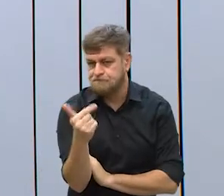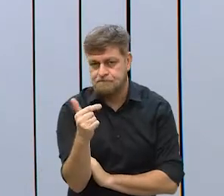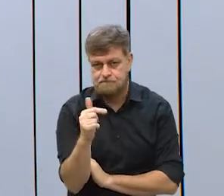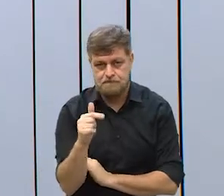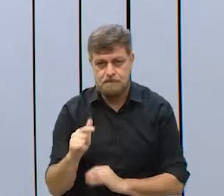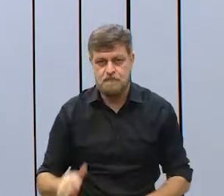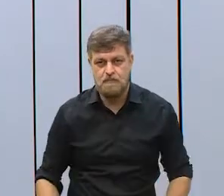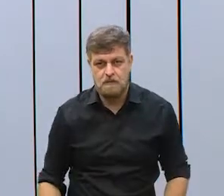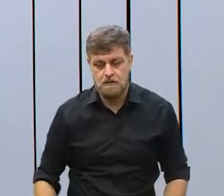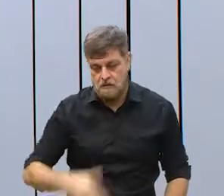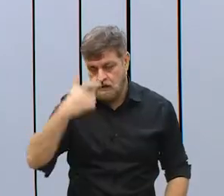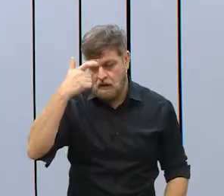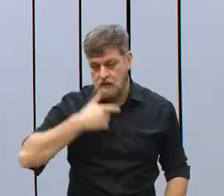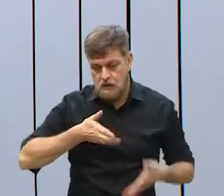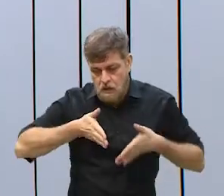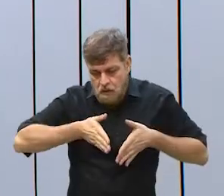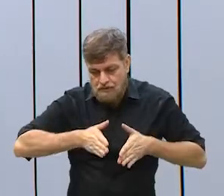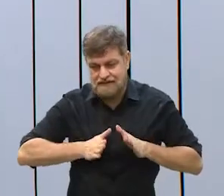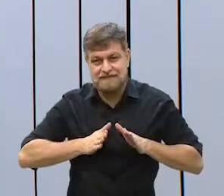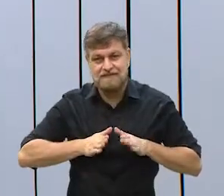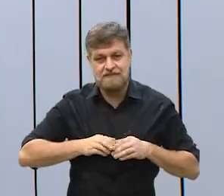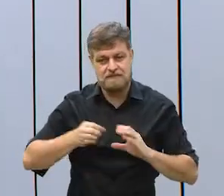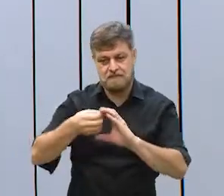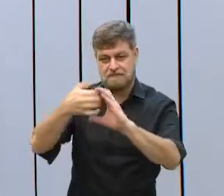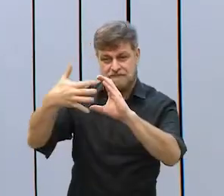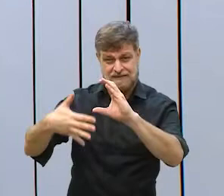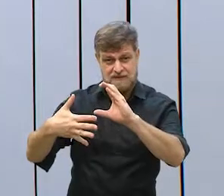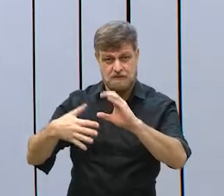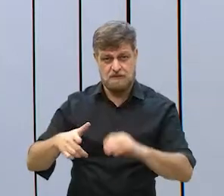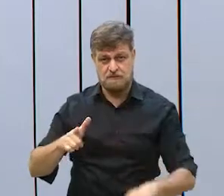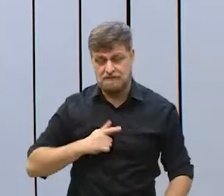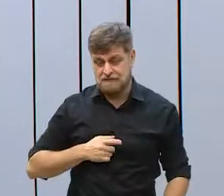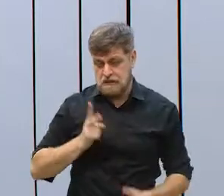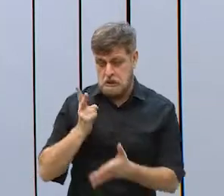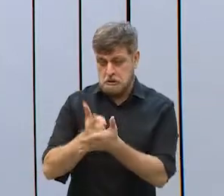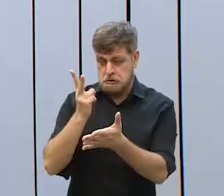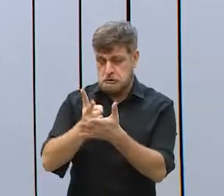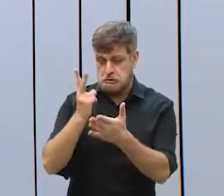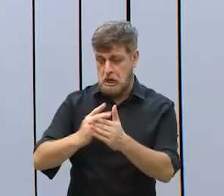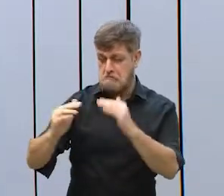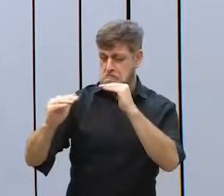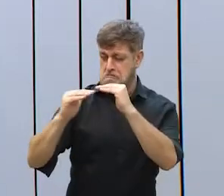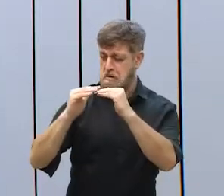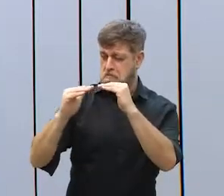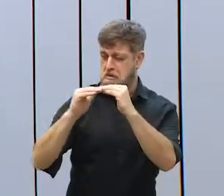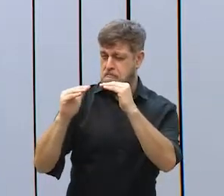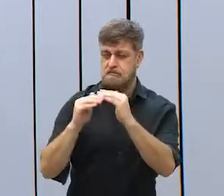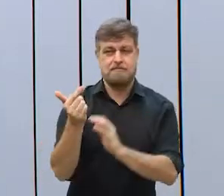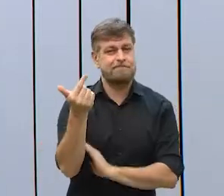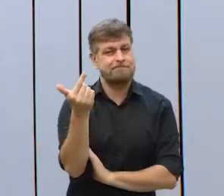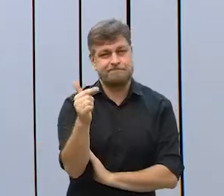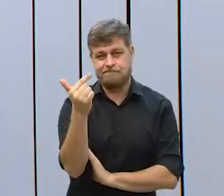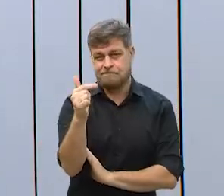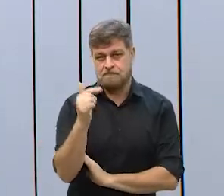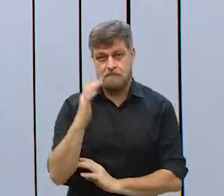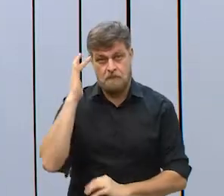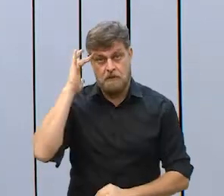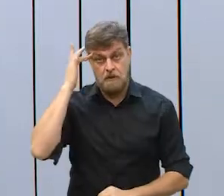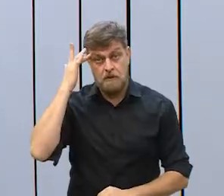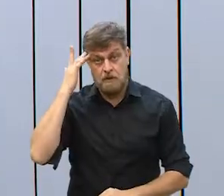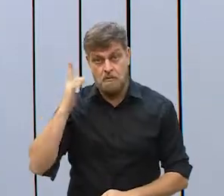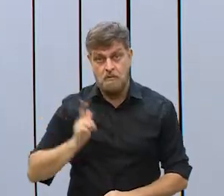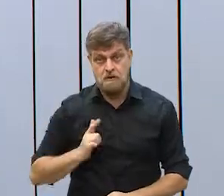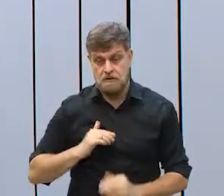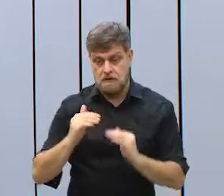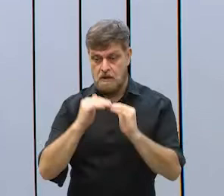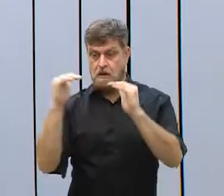uma região assim com uma característica só que tudo igual, assim, sabe? Eu acho que acontece, o que não pode é